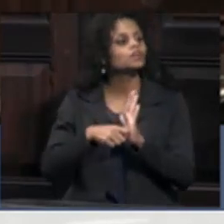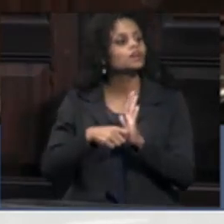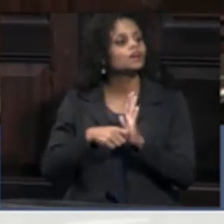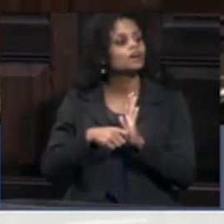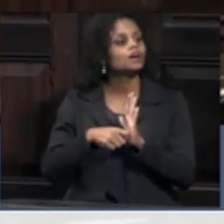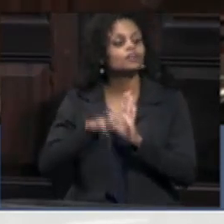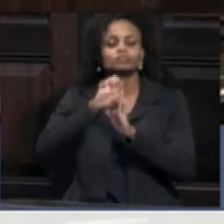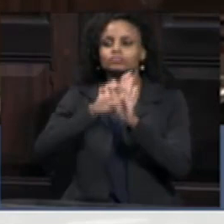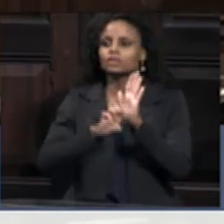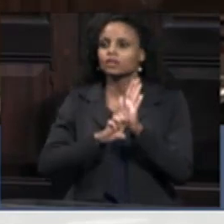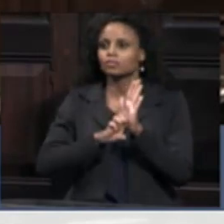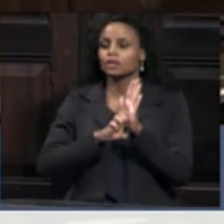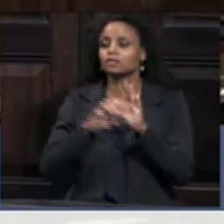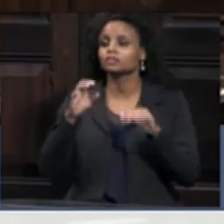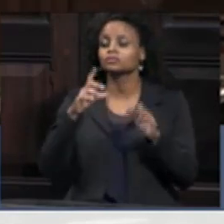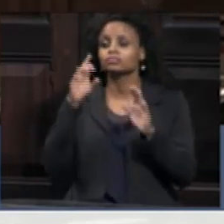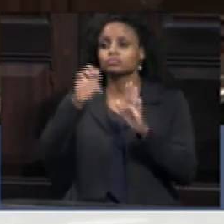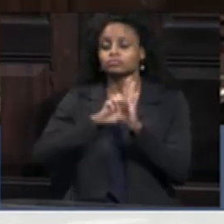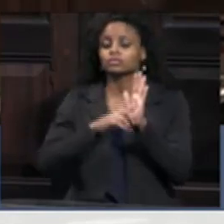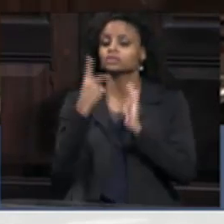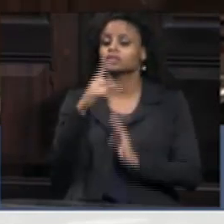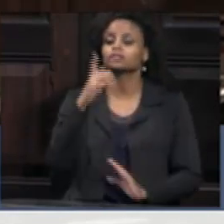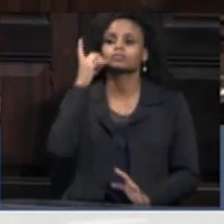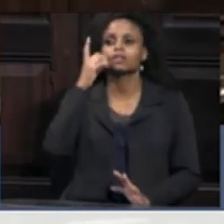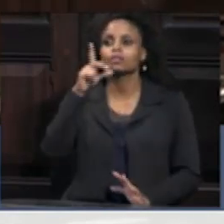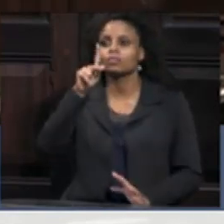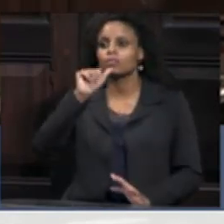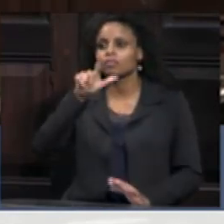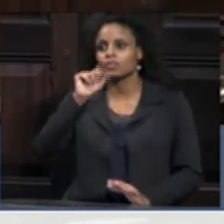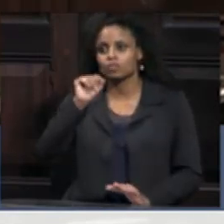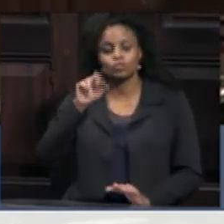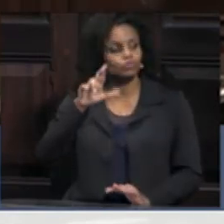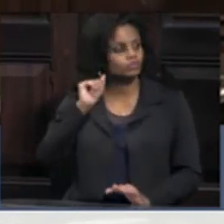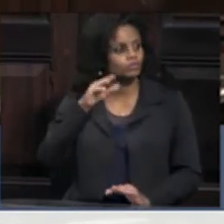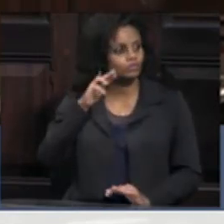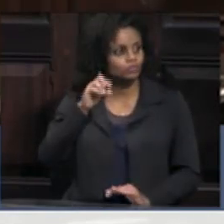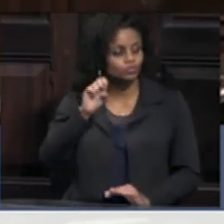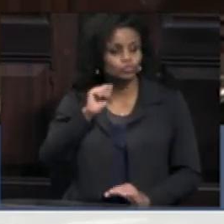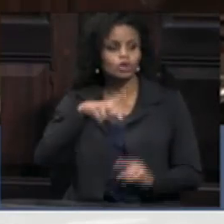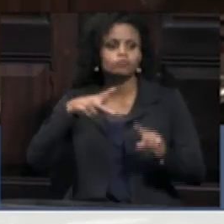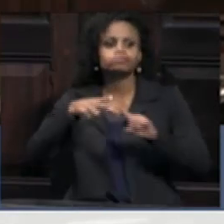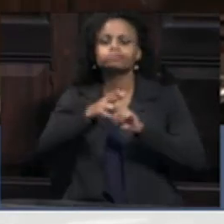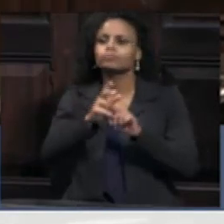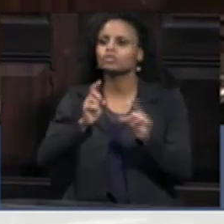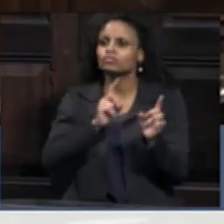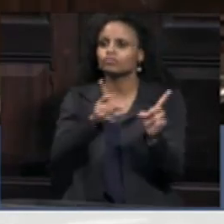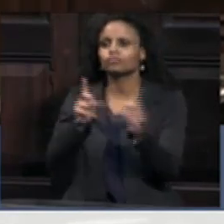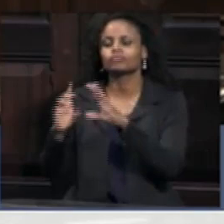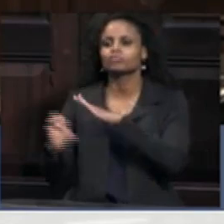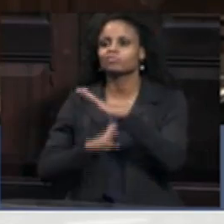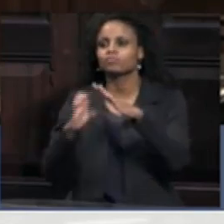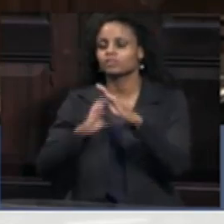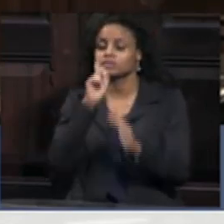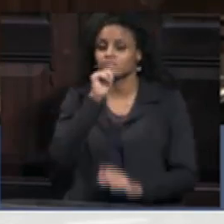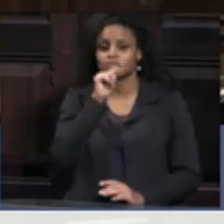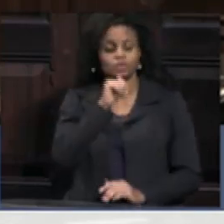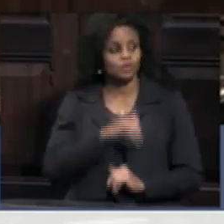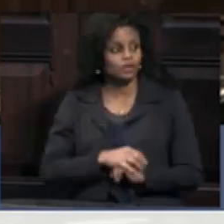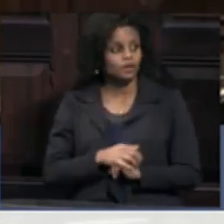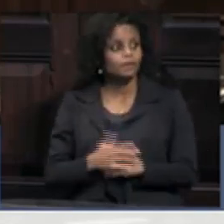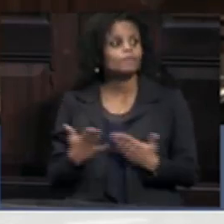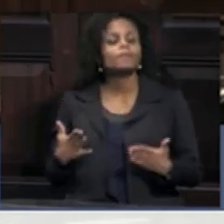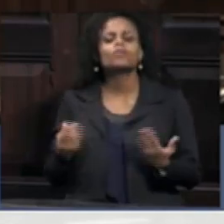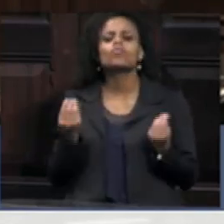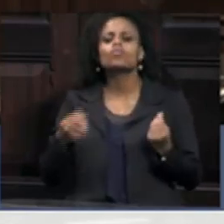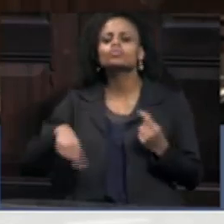a emenda do deputado Paulo Ramos, impedindo a privatização da SEDAI. Então, como é que esses